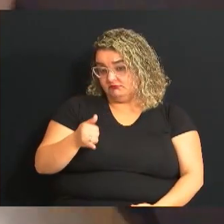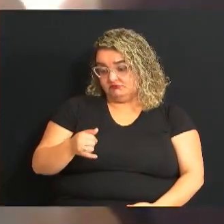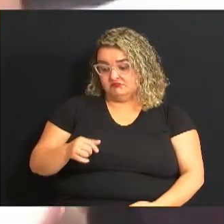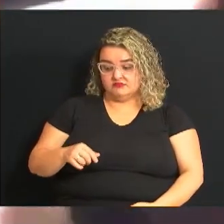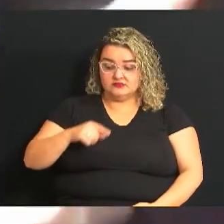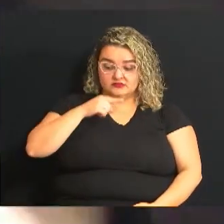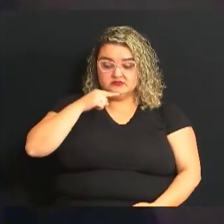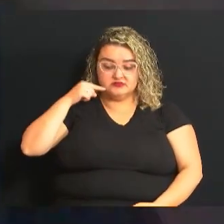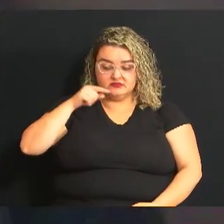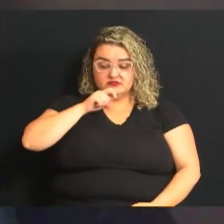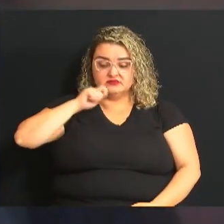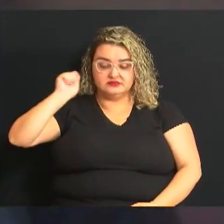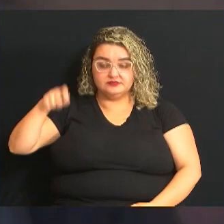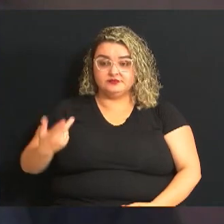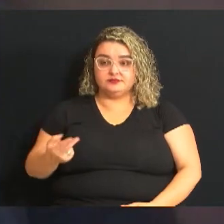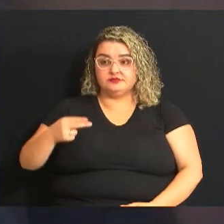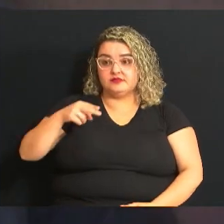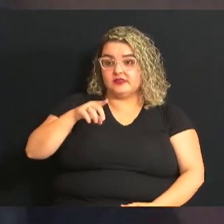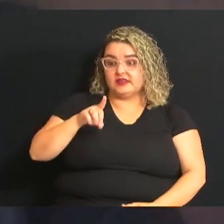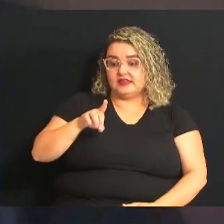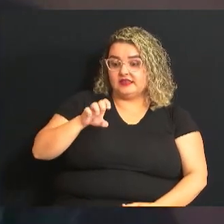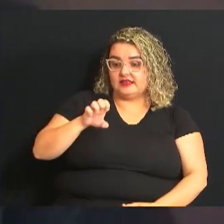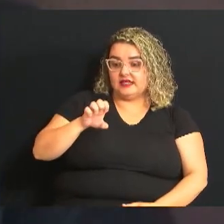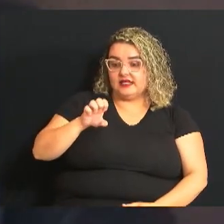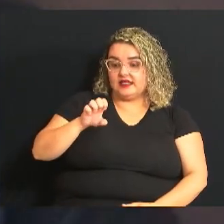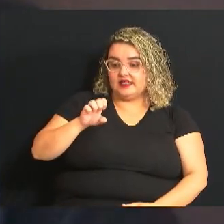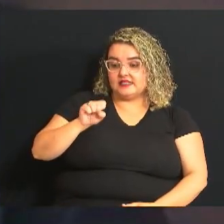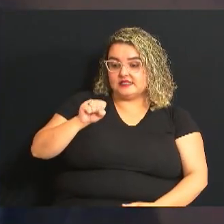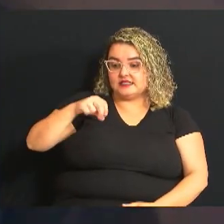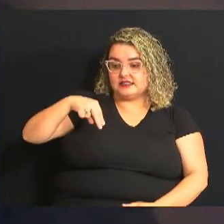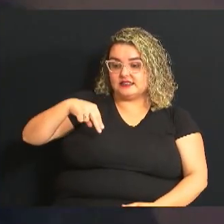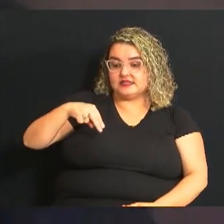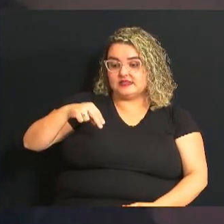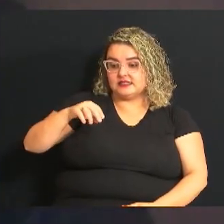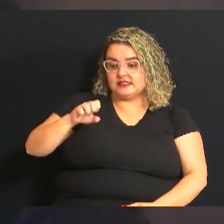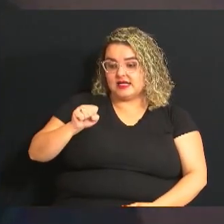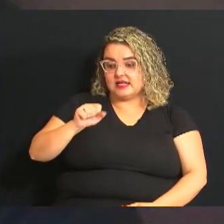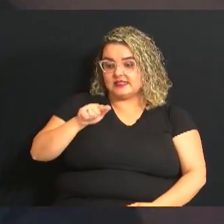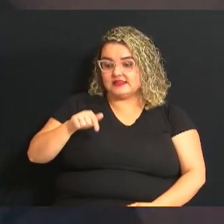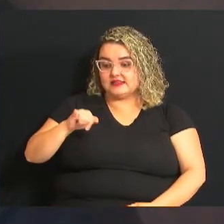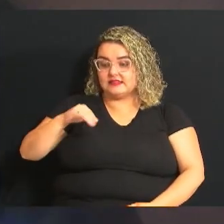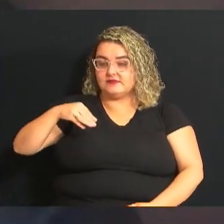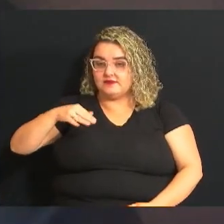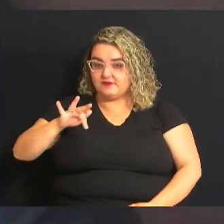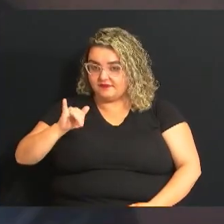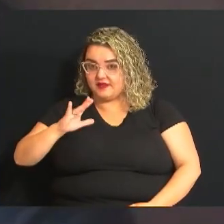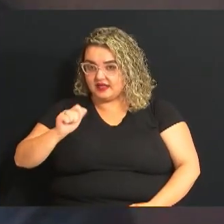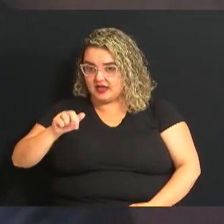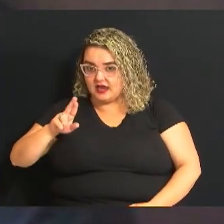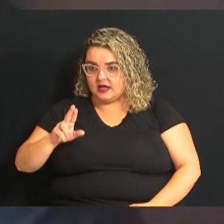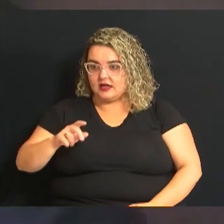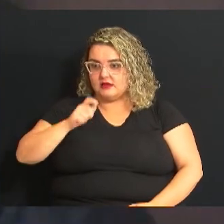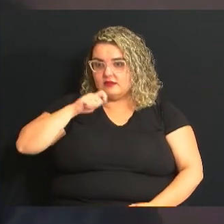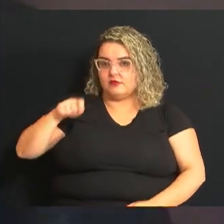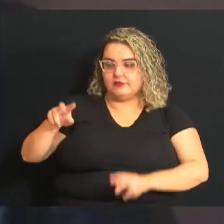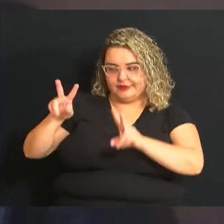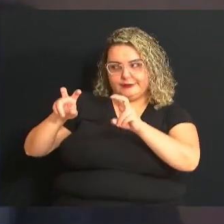até por uma questão de interpretação de texto, não é? de tentar